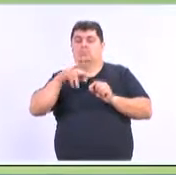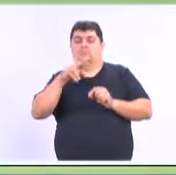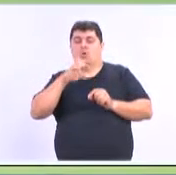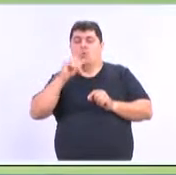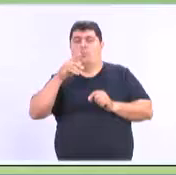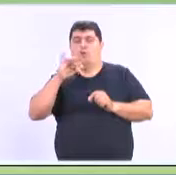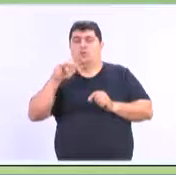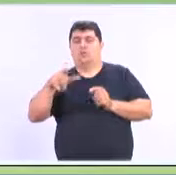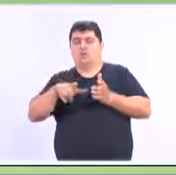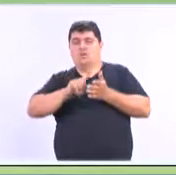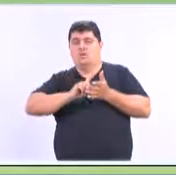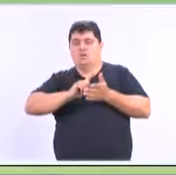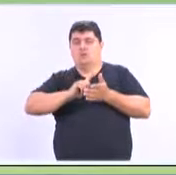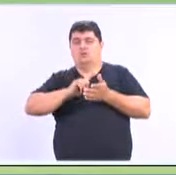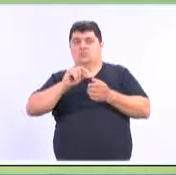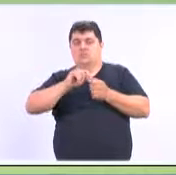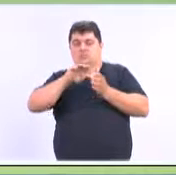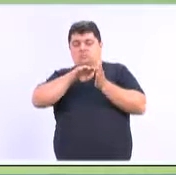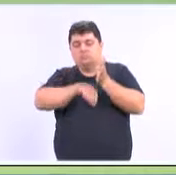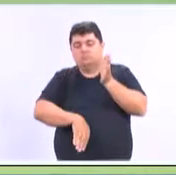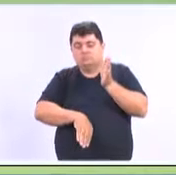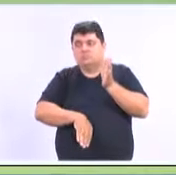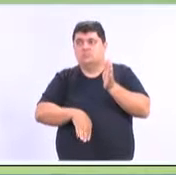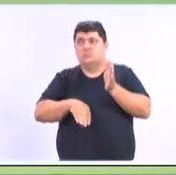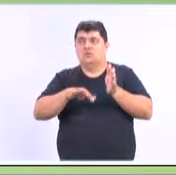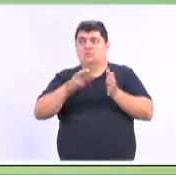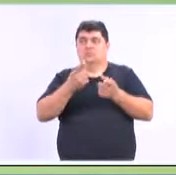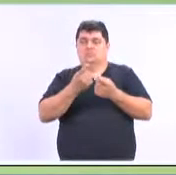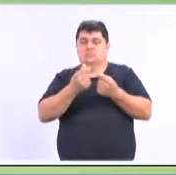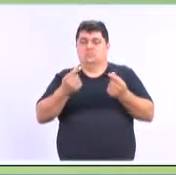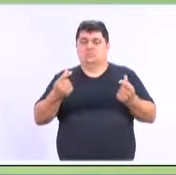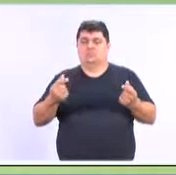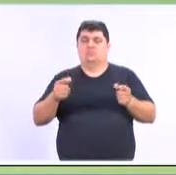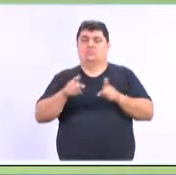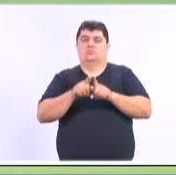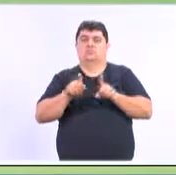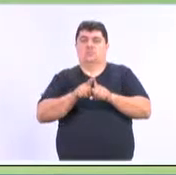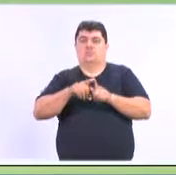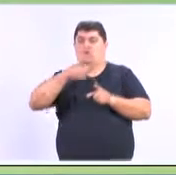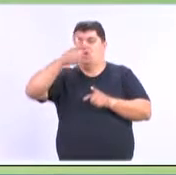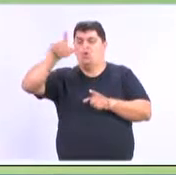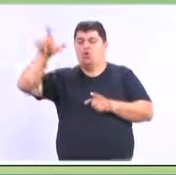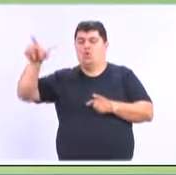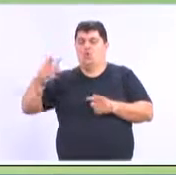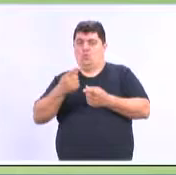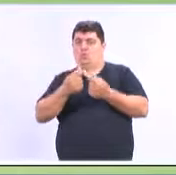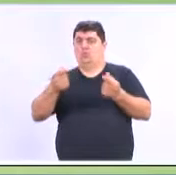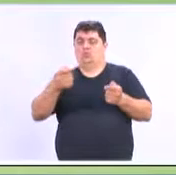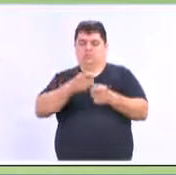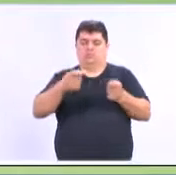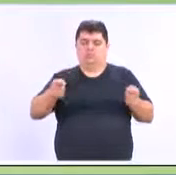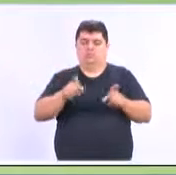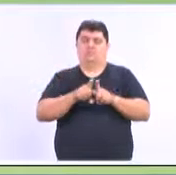antes do resultado financeiro, subtraído do resultado financeiro e outras receitas e despesas